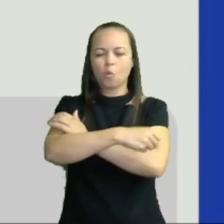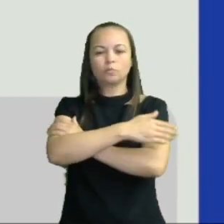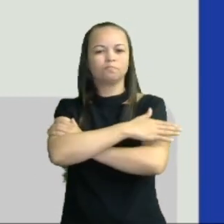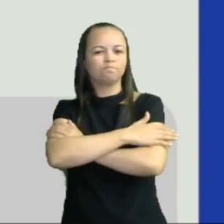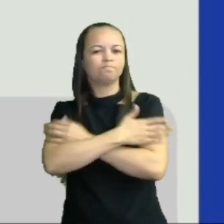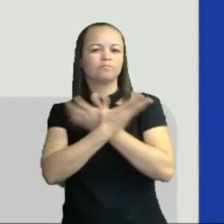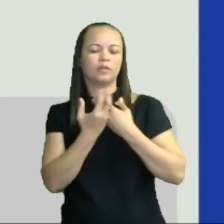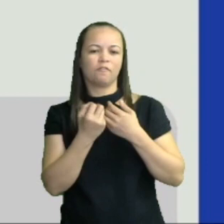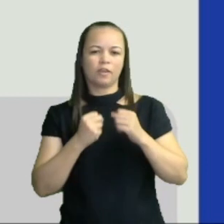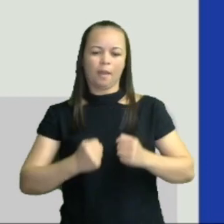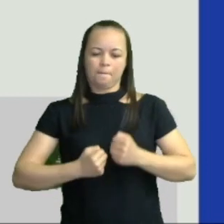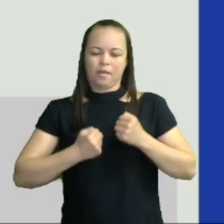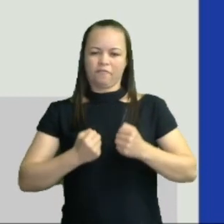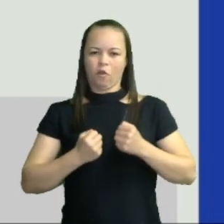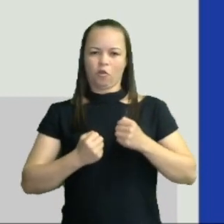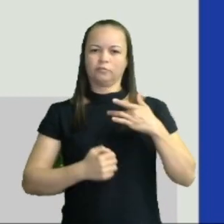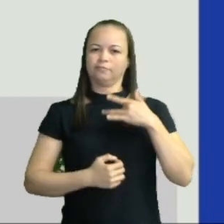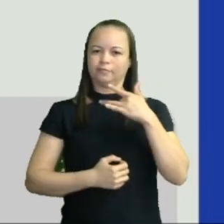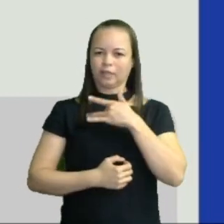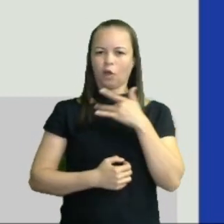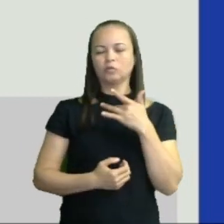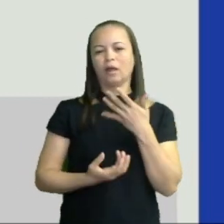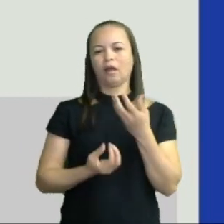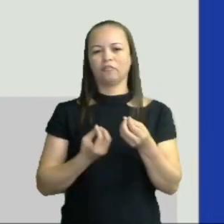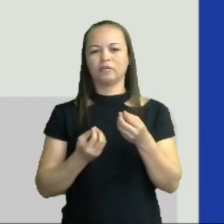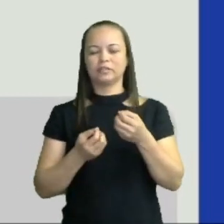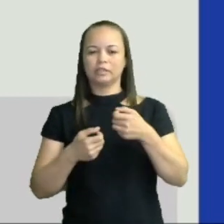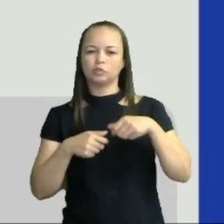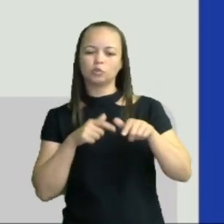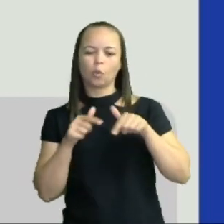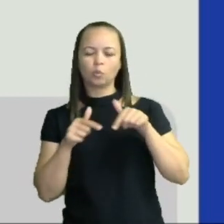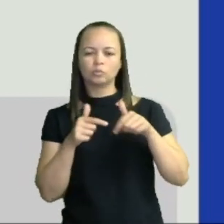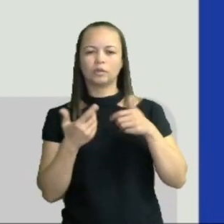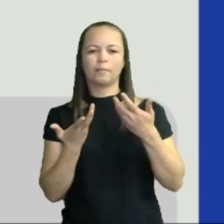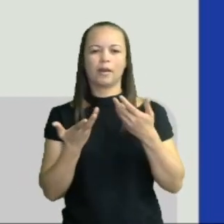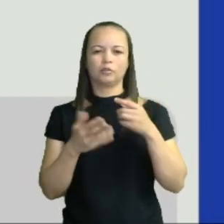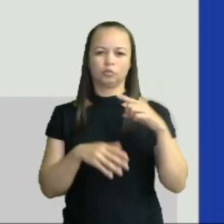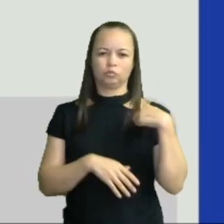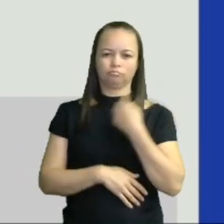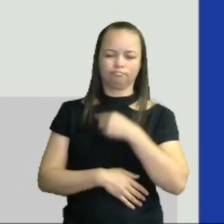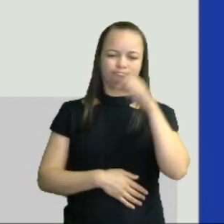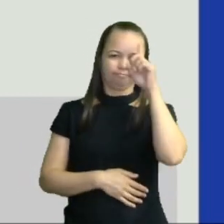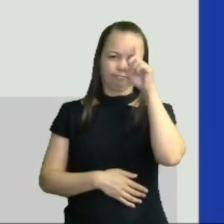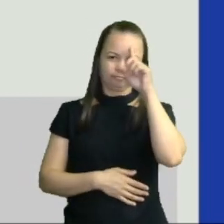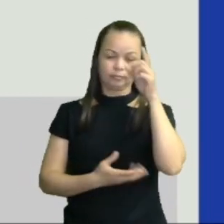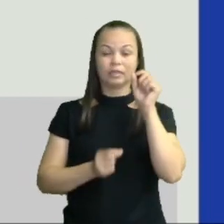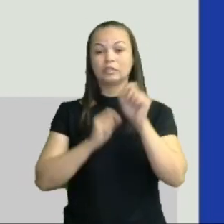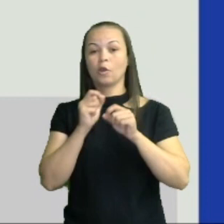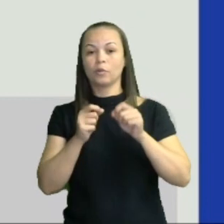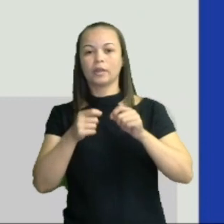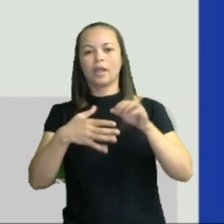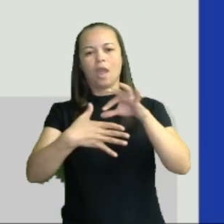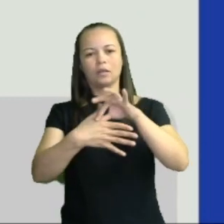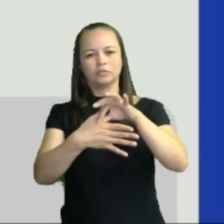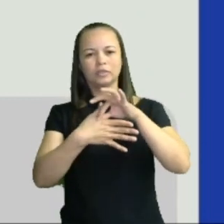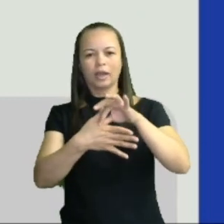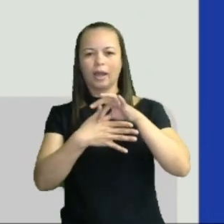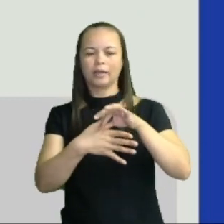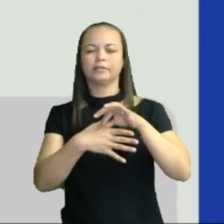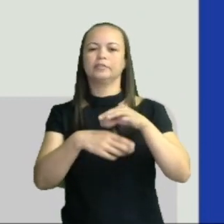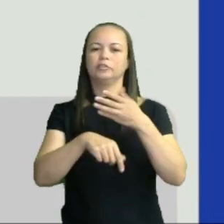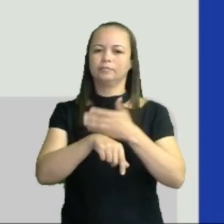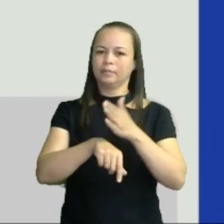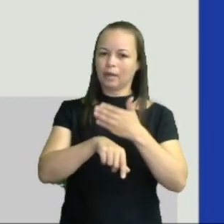e a gente ficar bem forte e saudável para fazer todas as atividades do nosso dia a dia. São as carnes, tanto as carnes